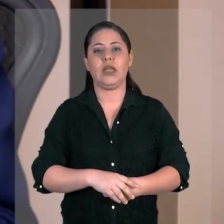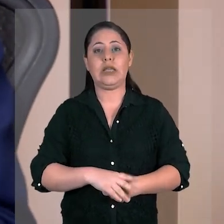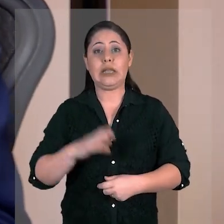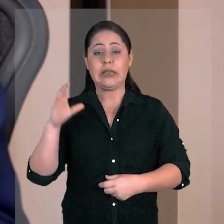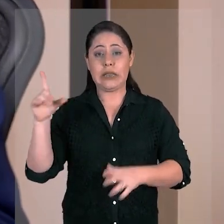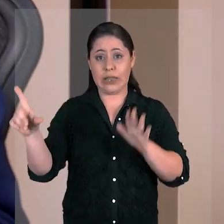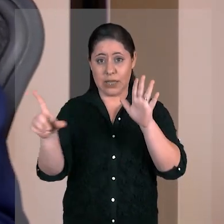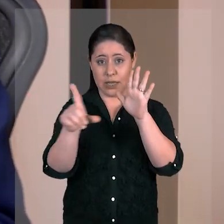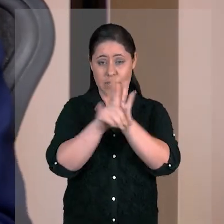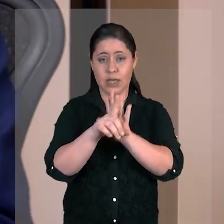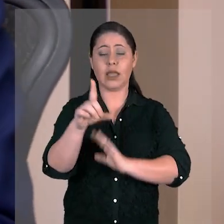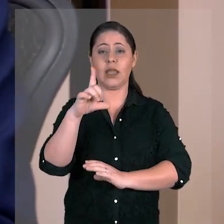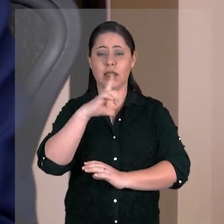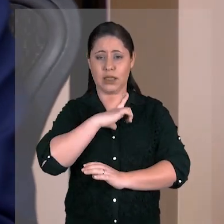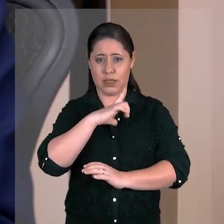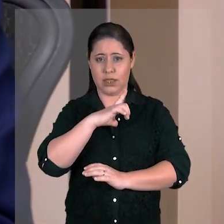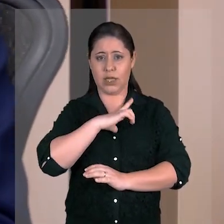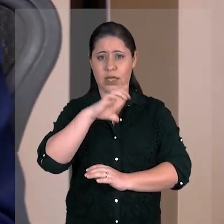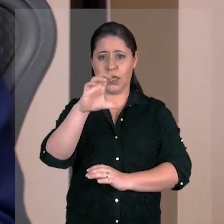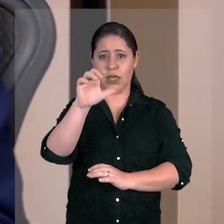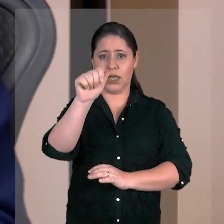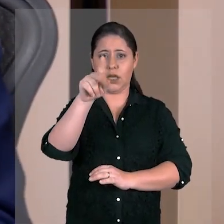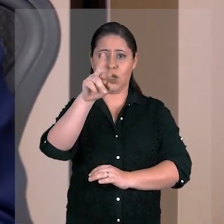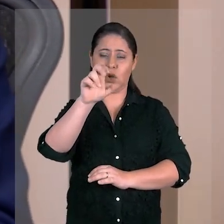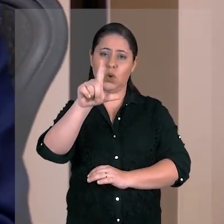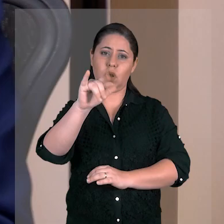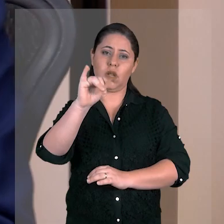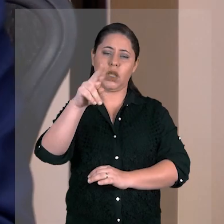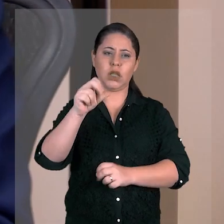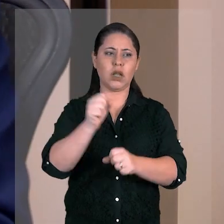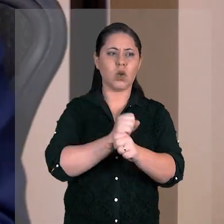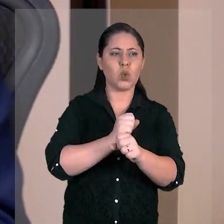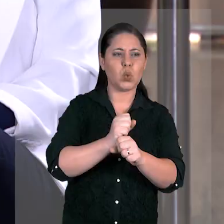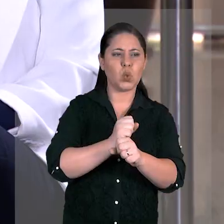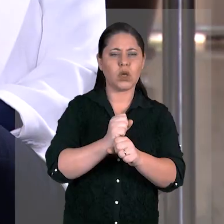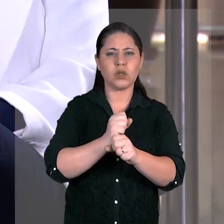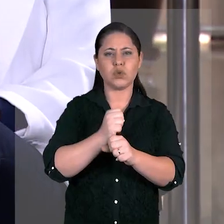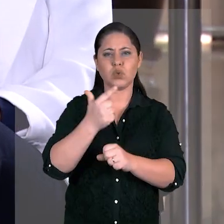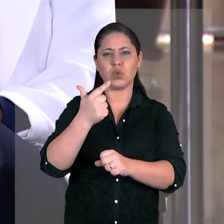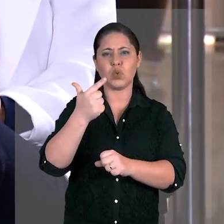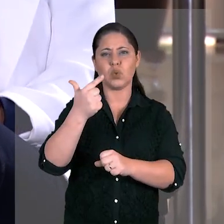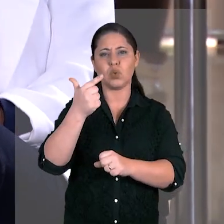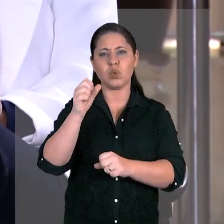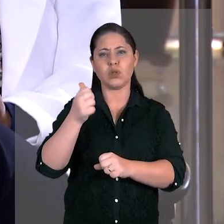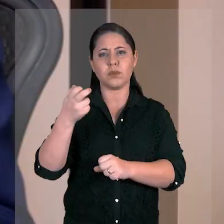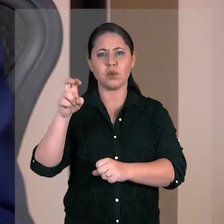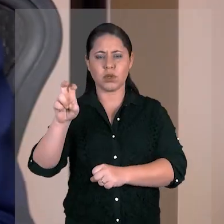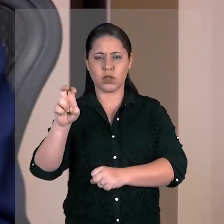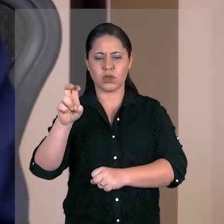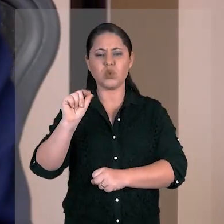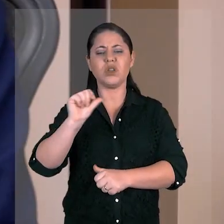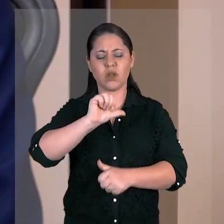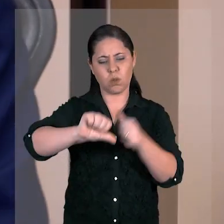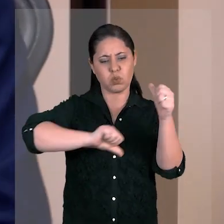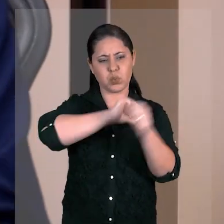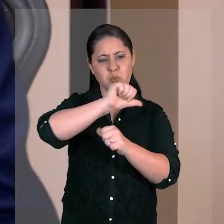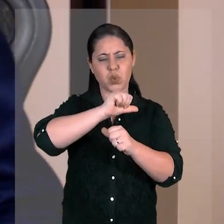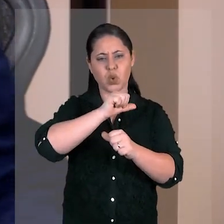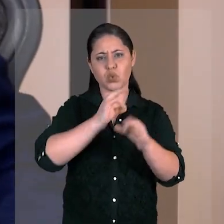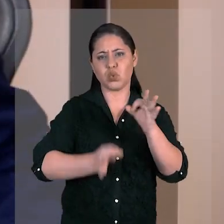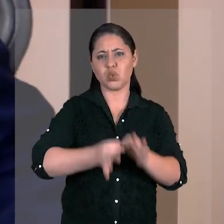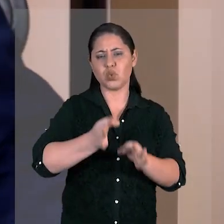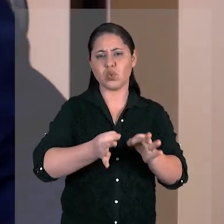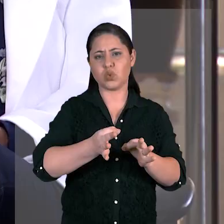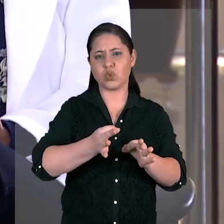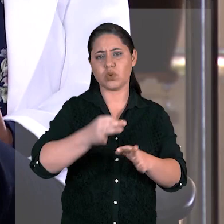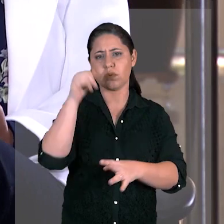a gente tem, por exemplo, a Lei Carolina Dickmann, né? Foi de 2015, se eu não me engano. Ela não é tão recente. O que ela trouxe de alteração, né? Por exemplo, para a ordem